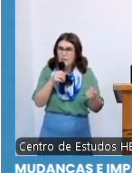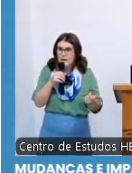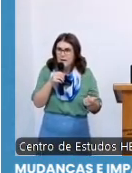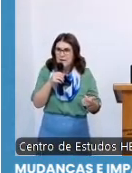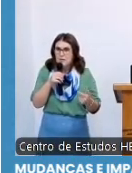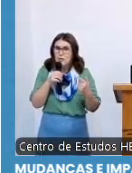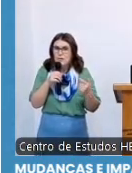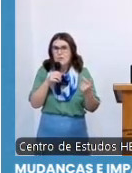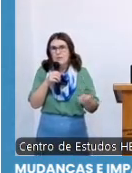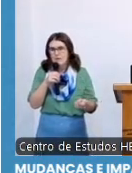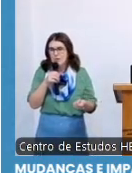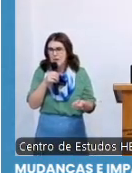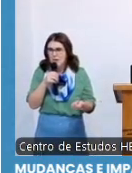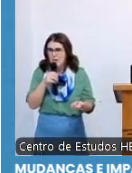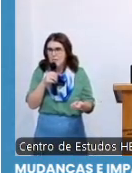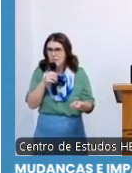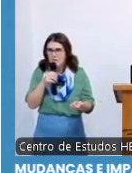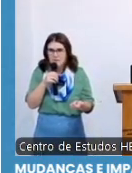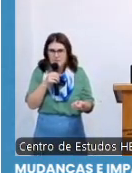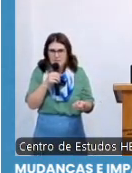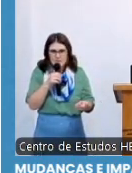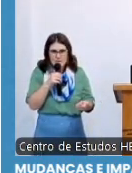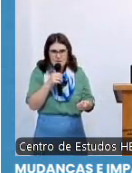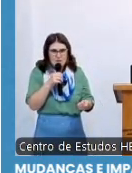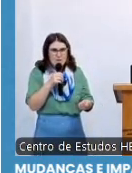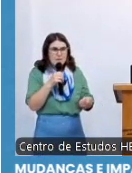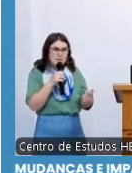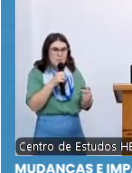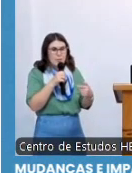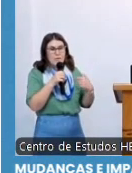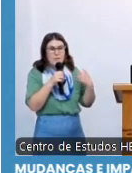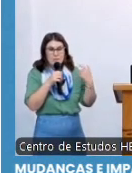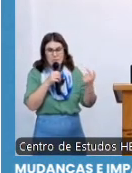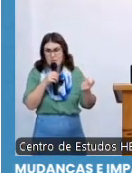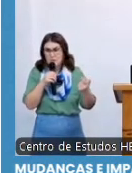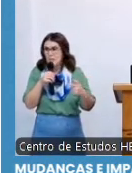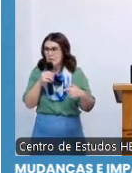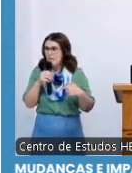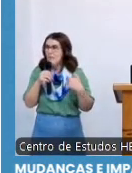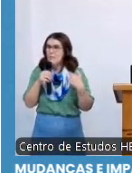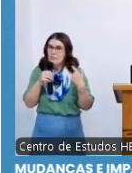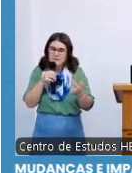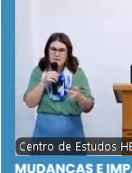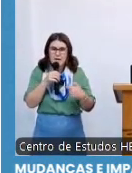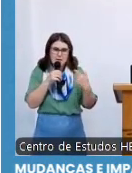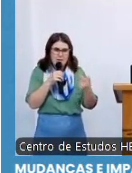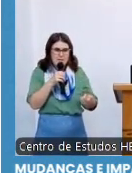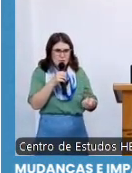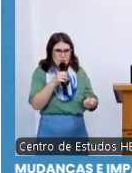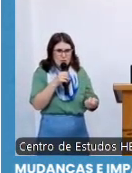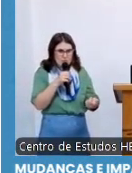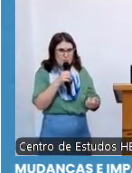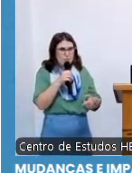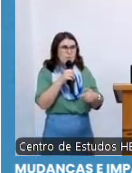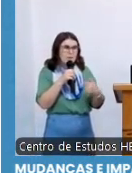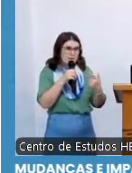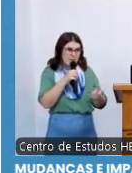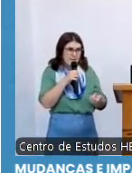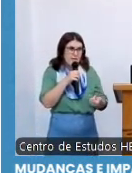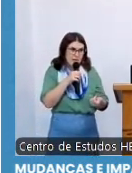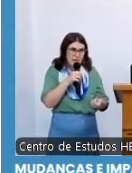quando fala dos comitês de ética em pesquisa. Então, provavelmente também vão passar a exigir